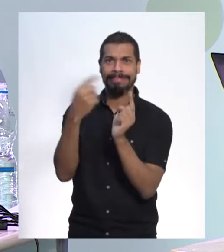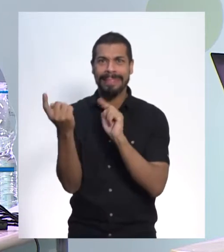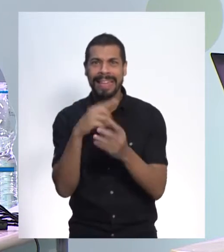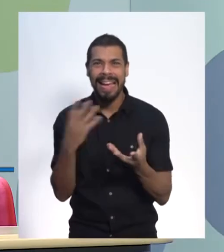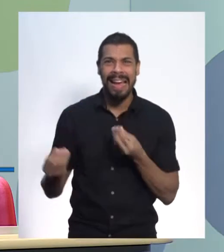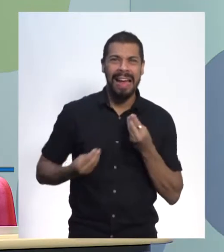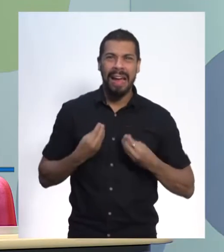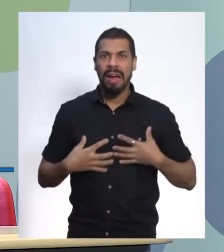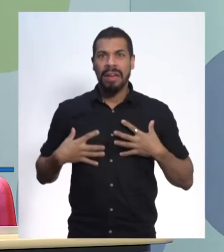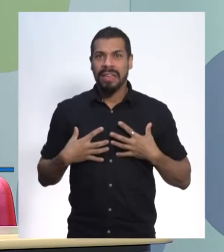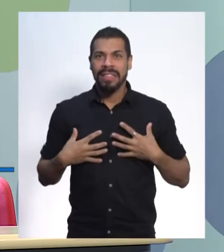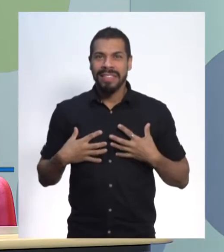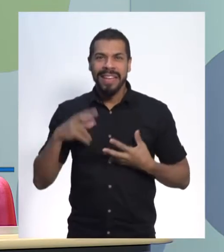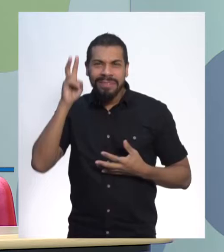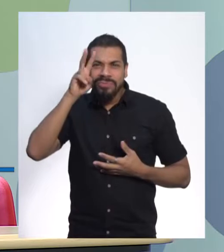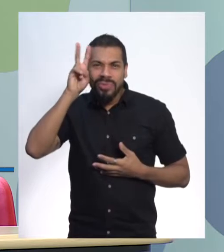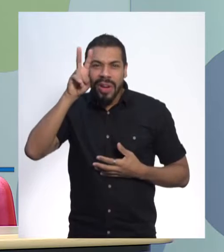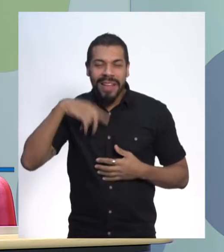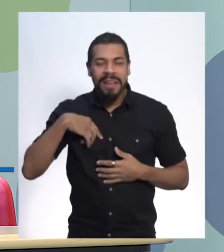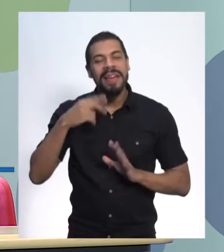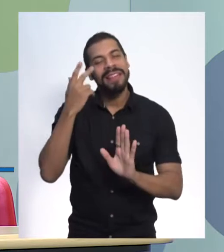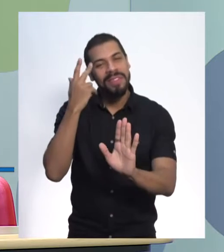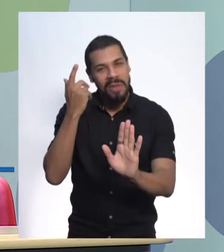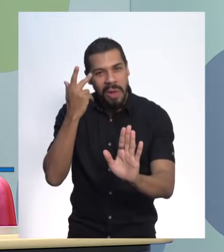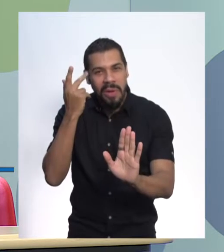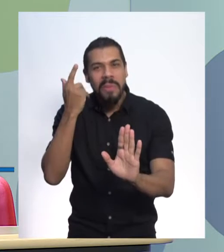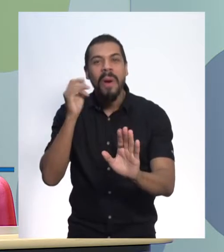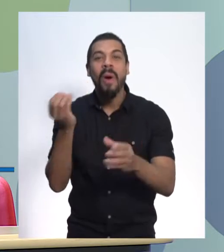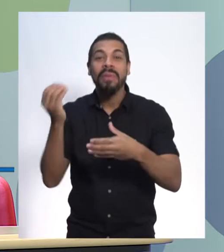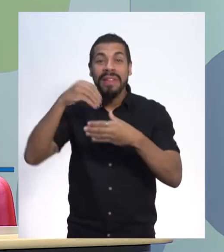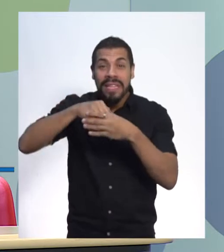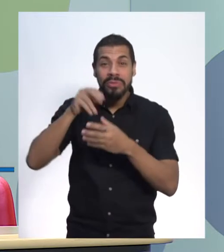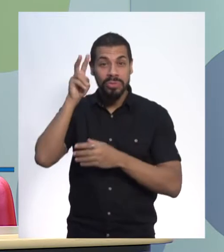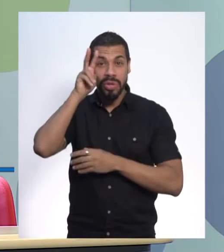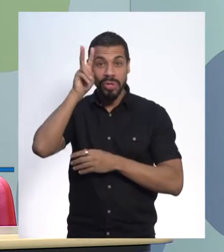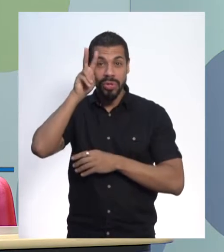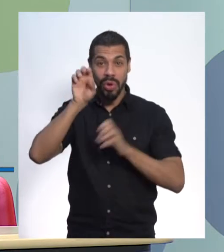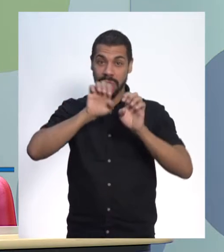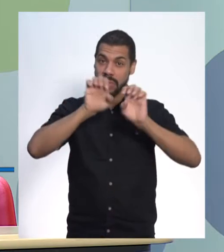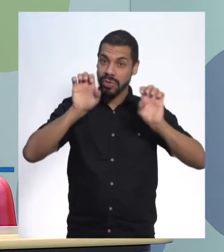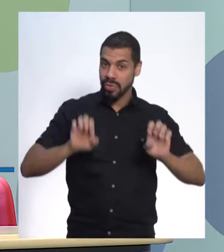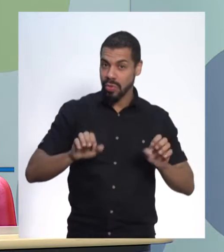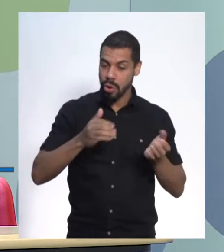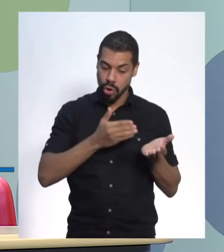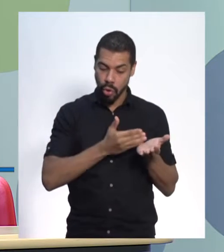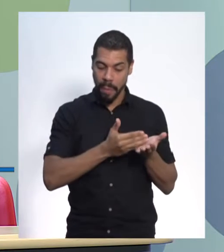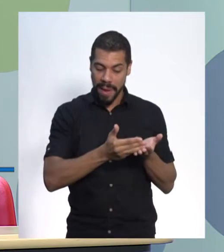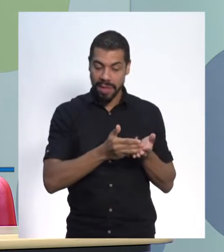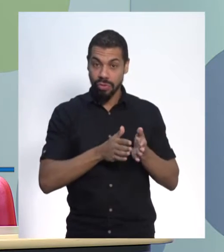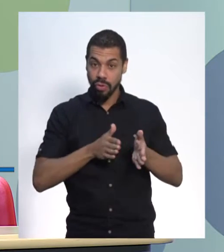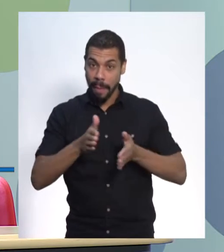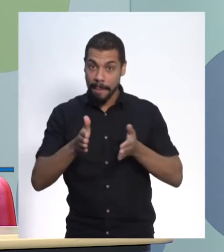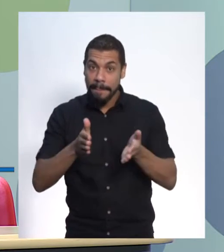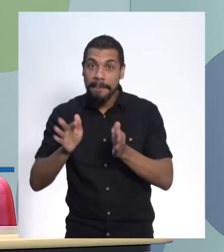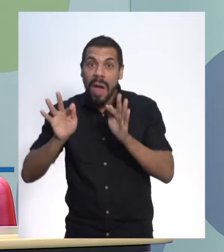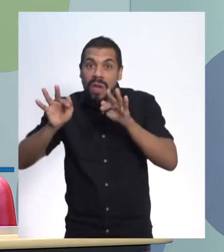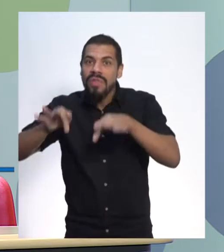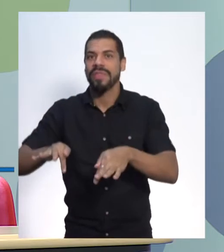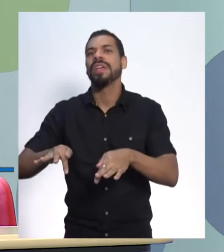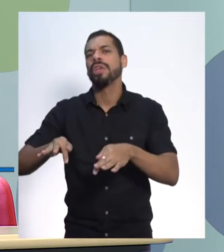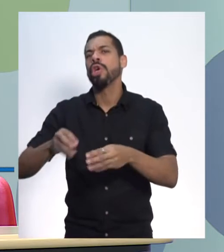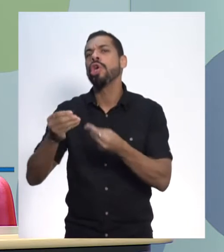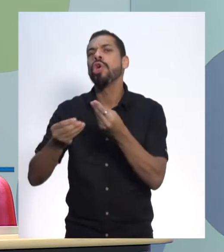você cria outras histórias. Mas é normal que você tenha na história a estrutura, começo, meio e fim. E a gente vai entender